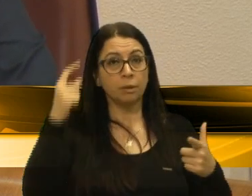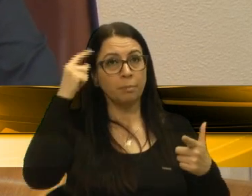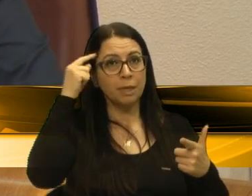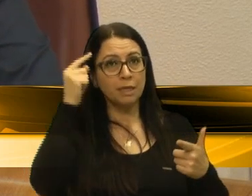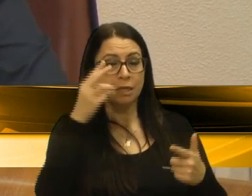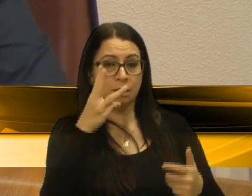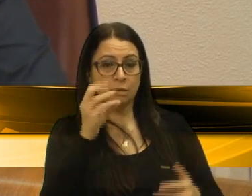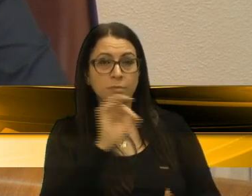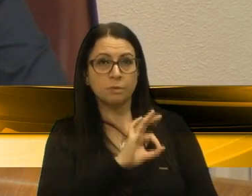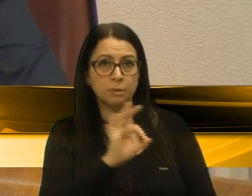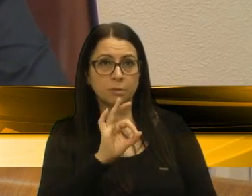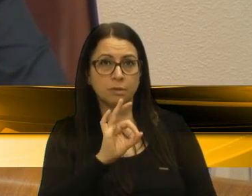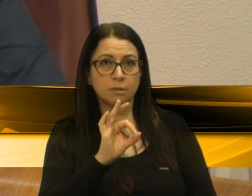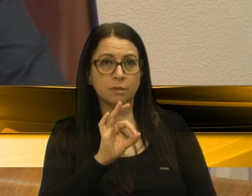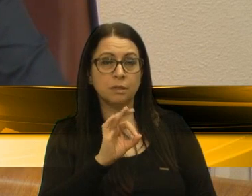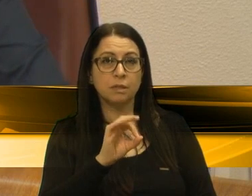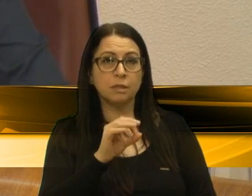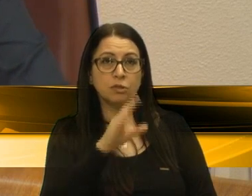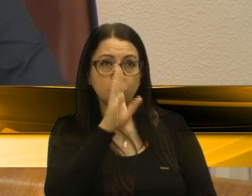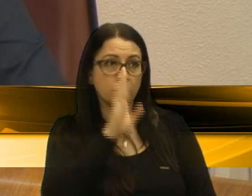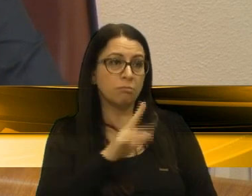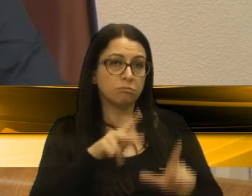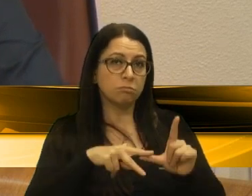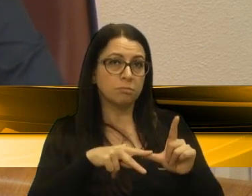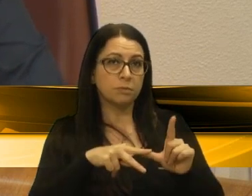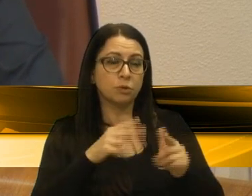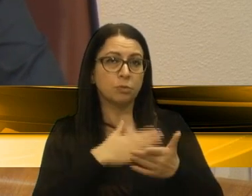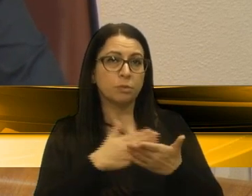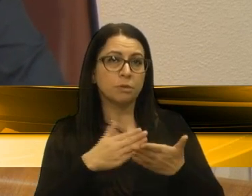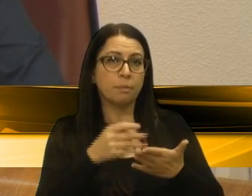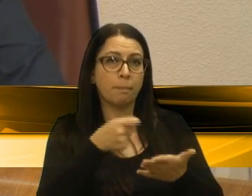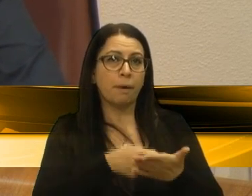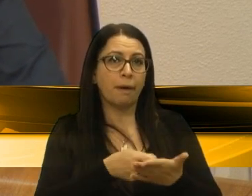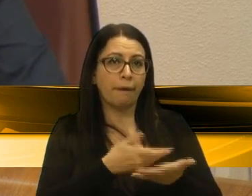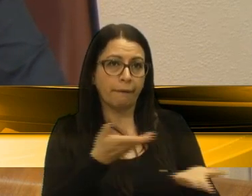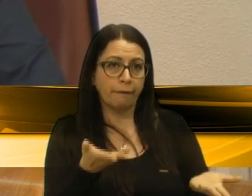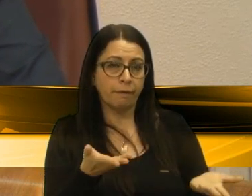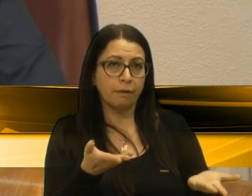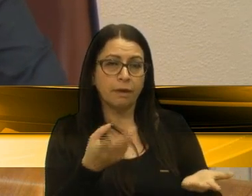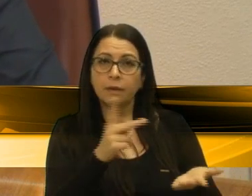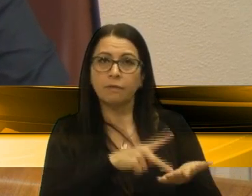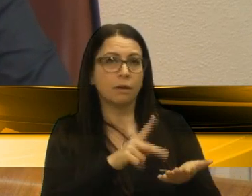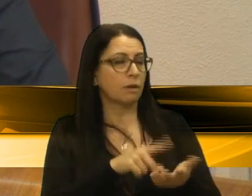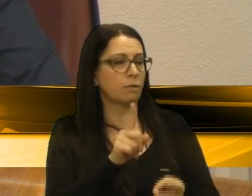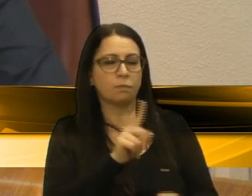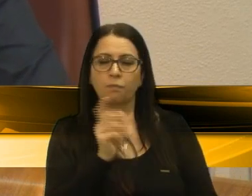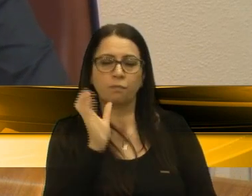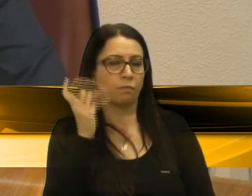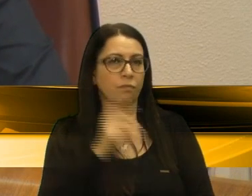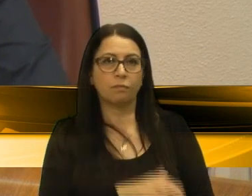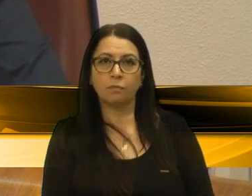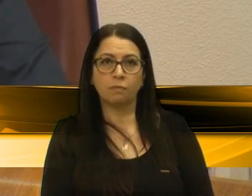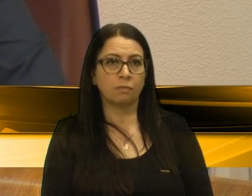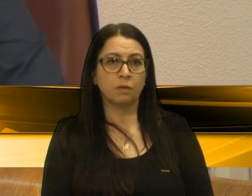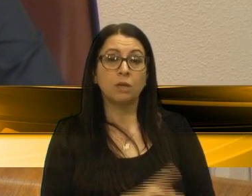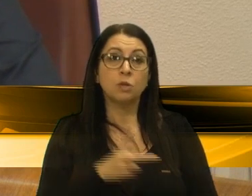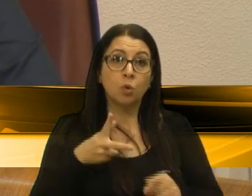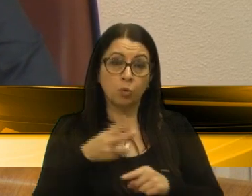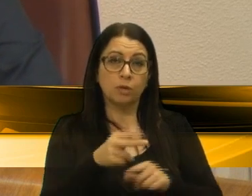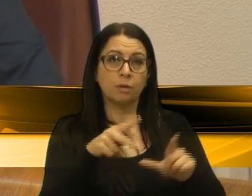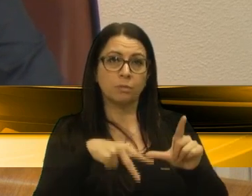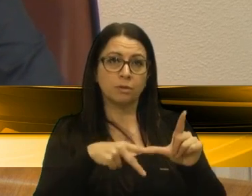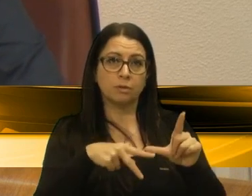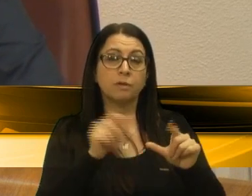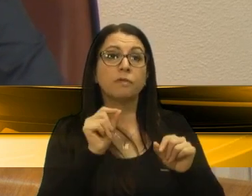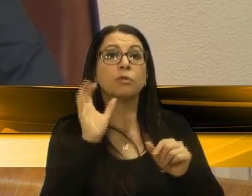esses 30% que andam gratuitamente começariam a pagar passagem. E, na verdade, não é o que acontece. Se a gente cortar a gratuidade dessas pessoas,